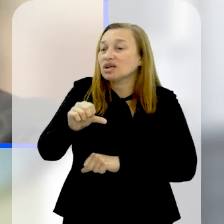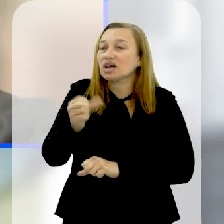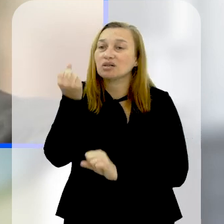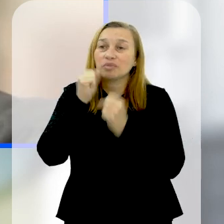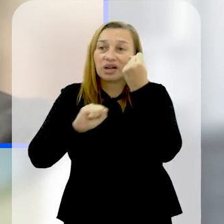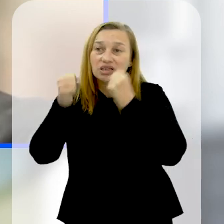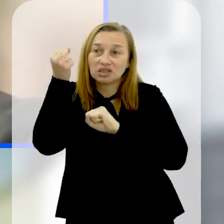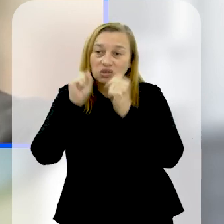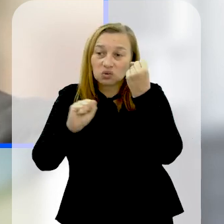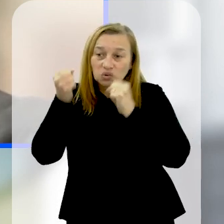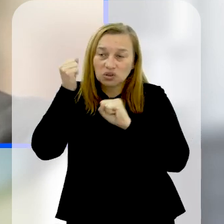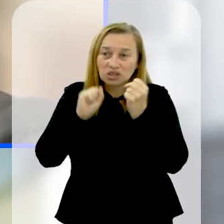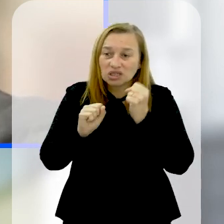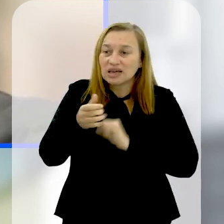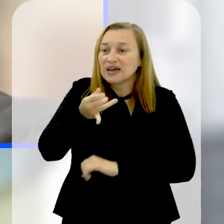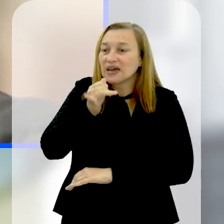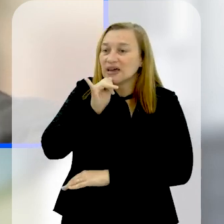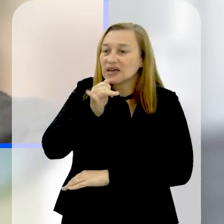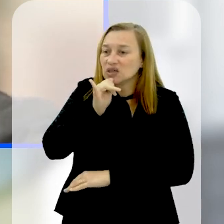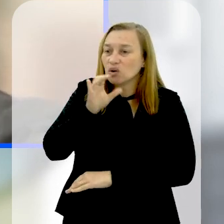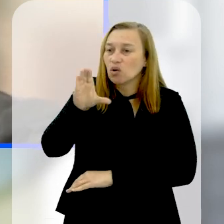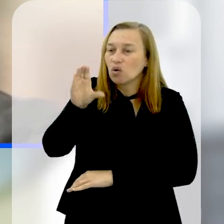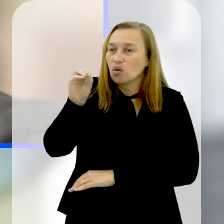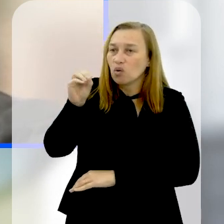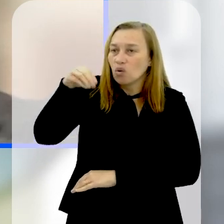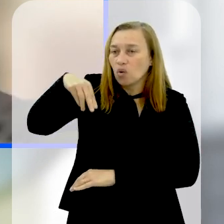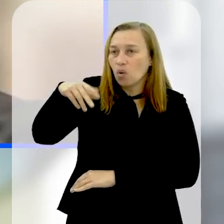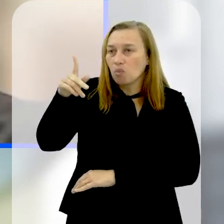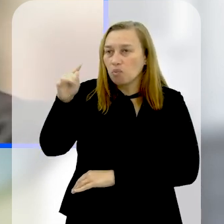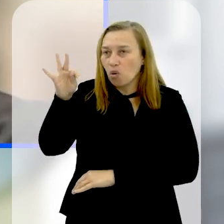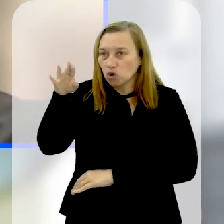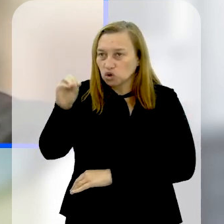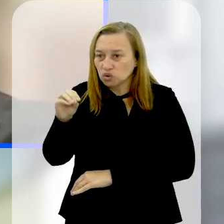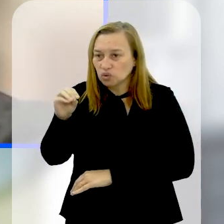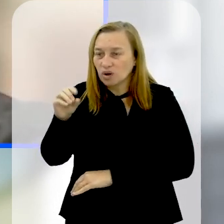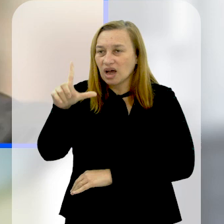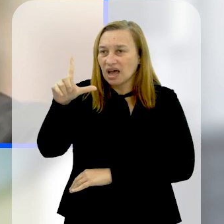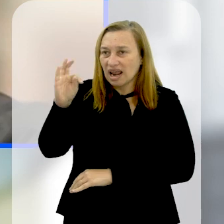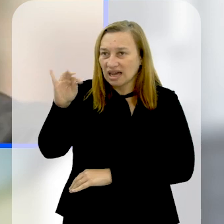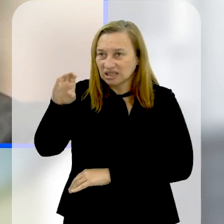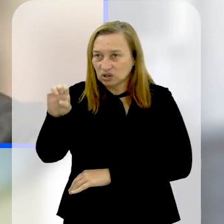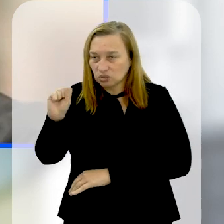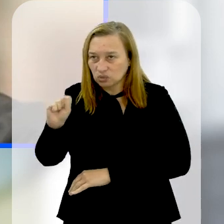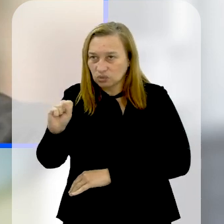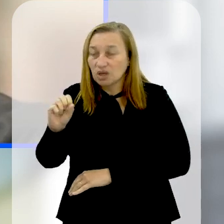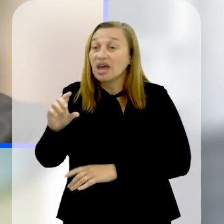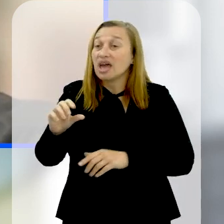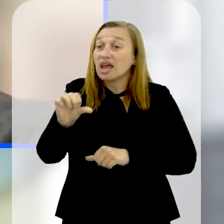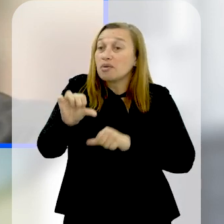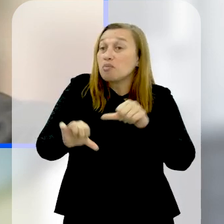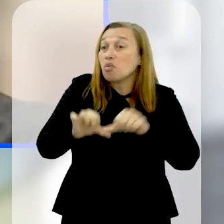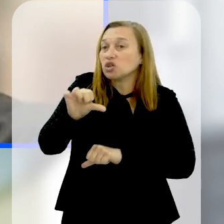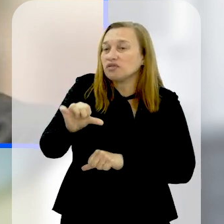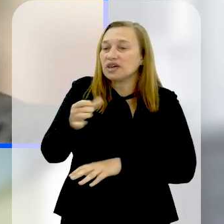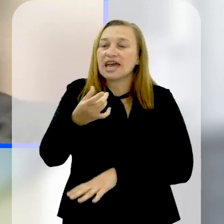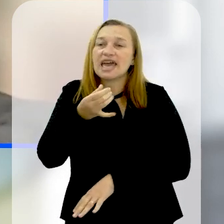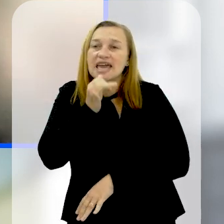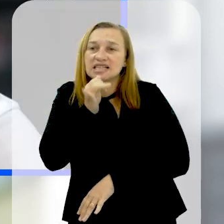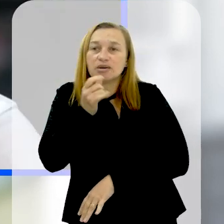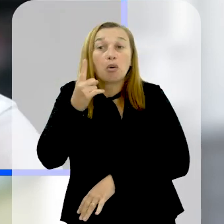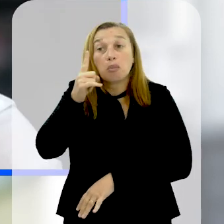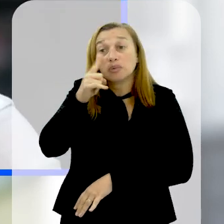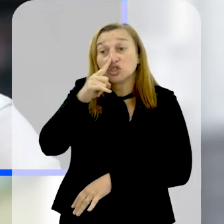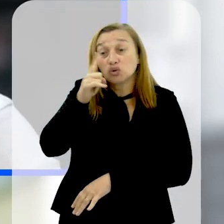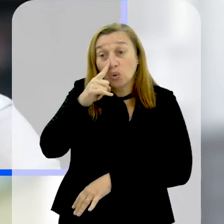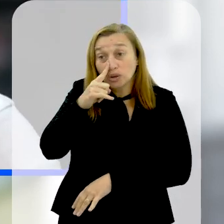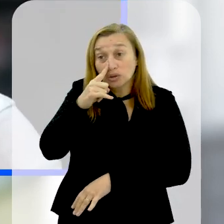como é o caso, por exemplo, dos compostos lácteos, onde eles modificam alguma característica daquele alimento. Por exemplo, um biscoito que